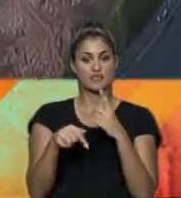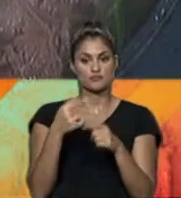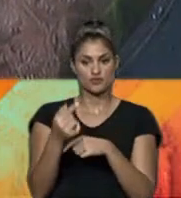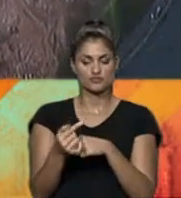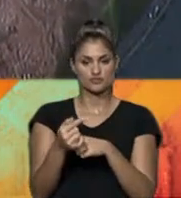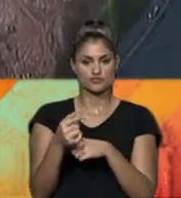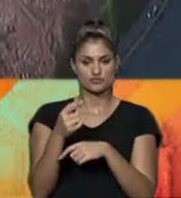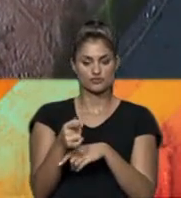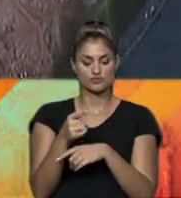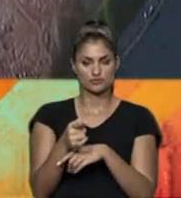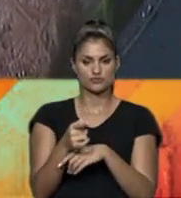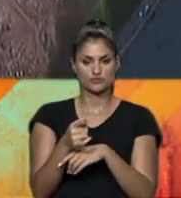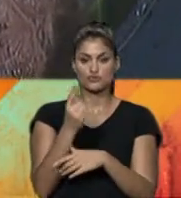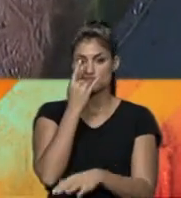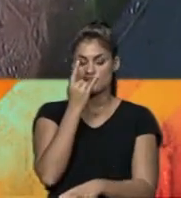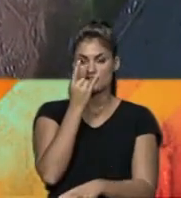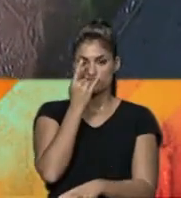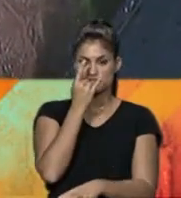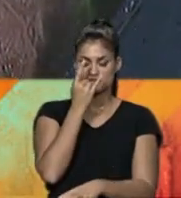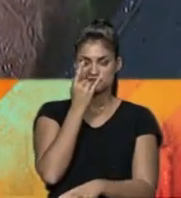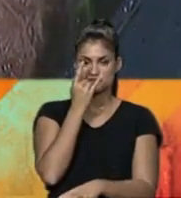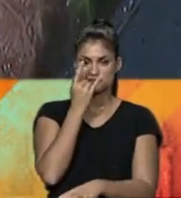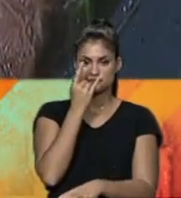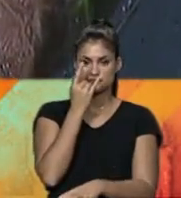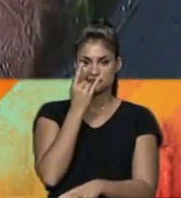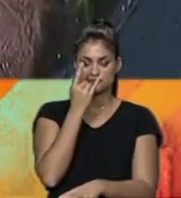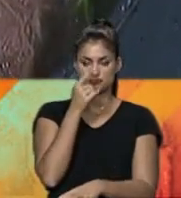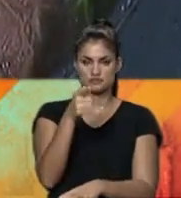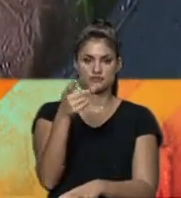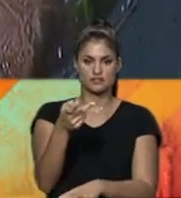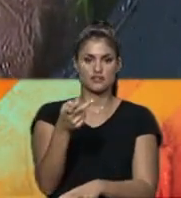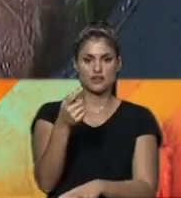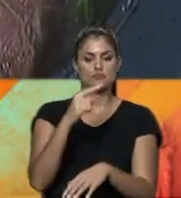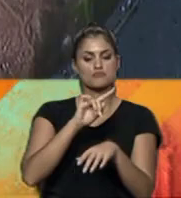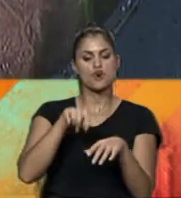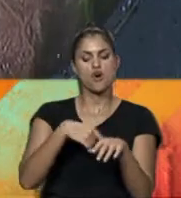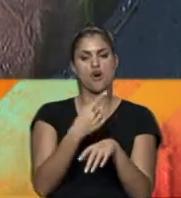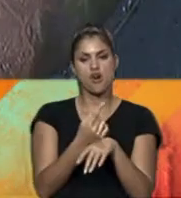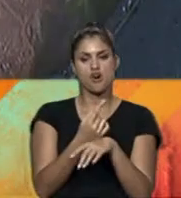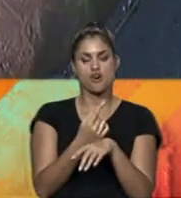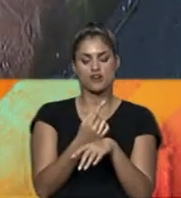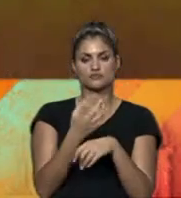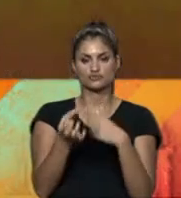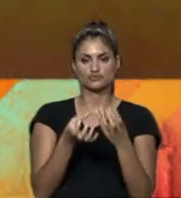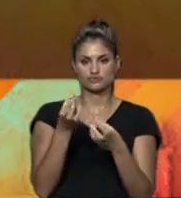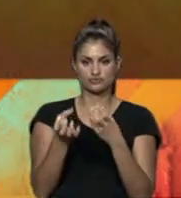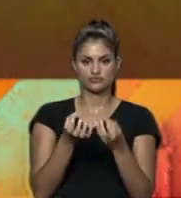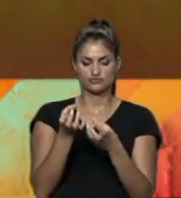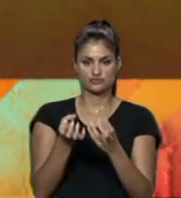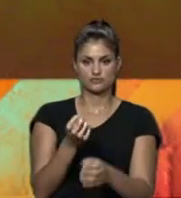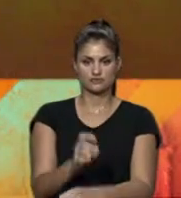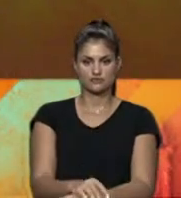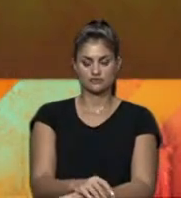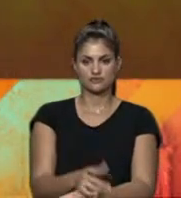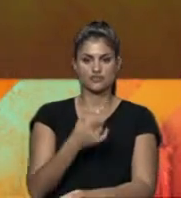quanto tempo depois é que tu recomendas que o javali fique... Ele fica ali uma boa hora, ali, uma horinha. Ali.